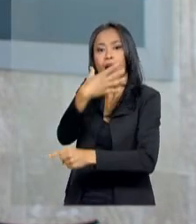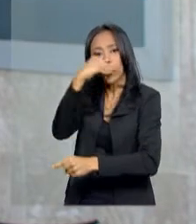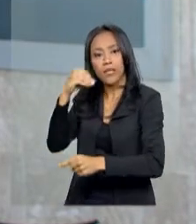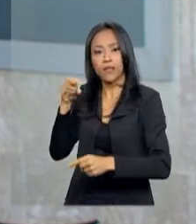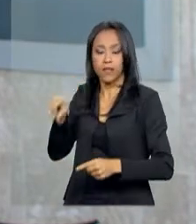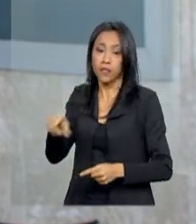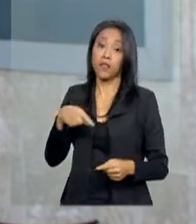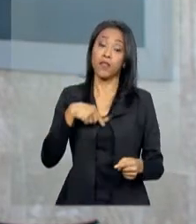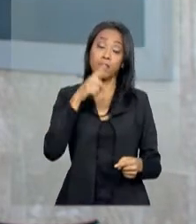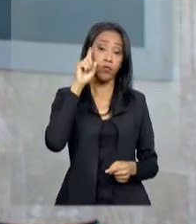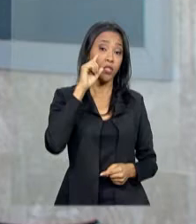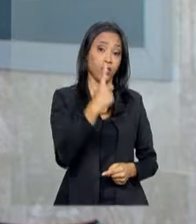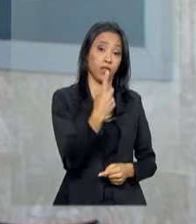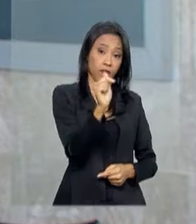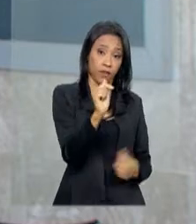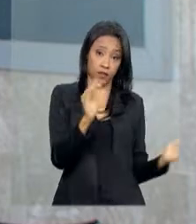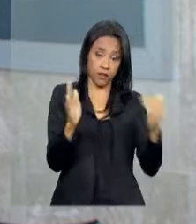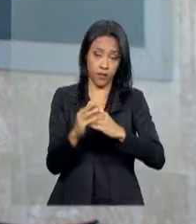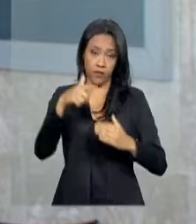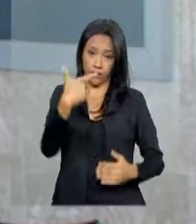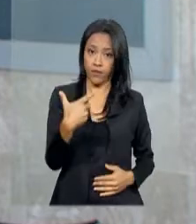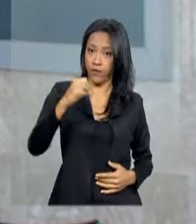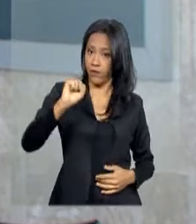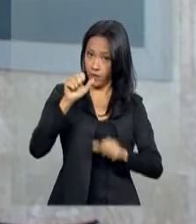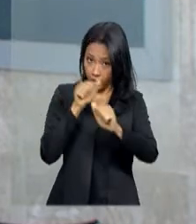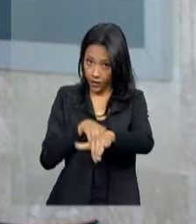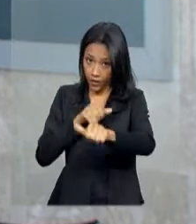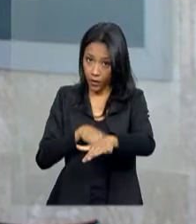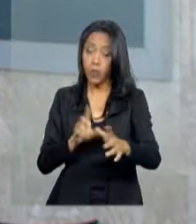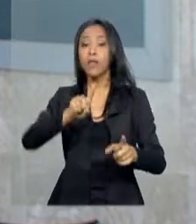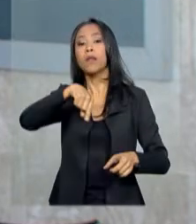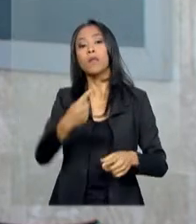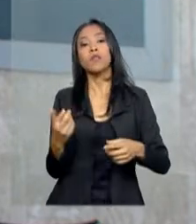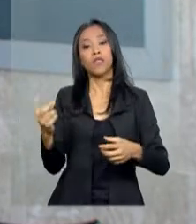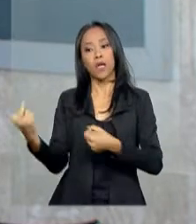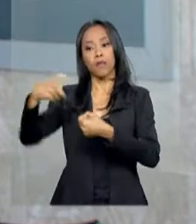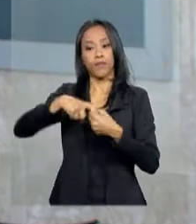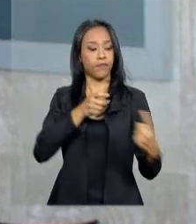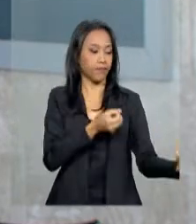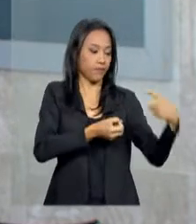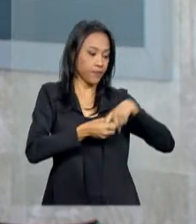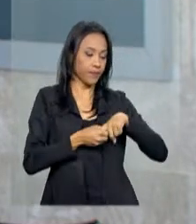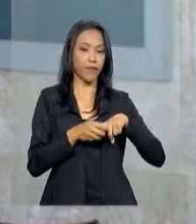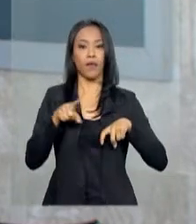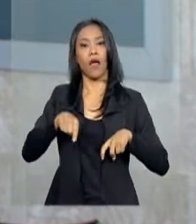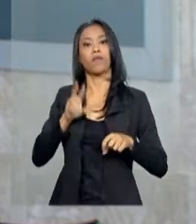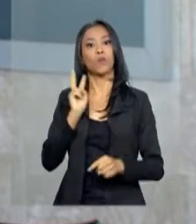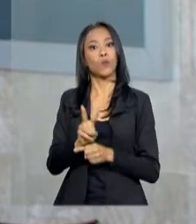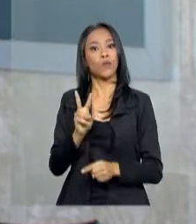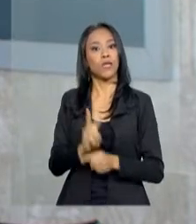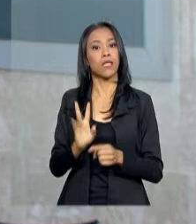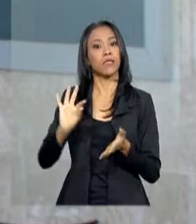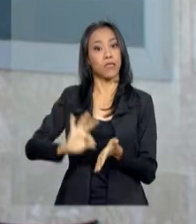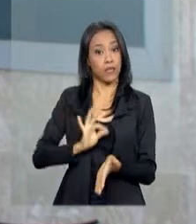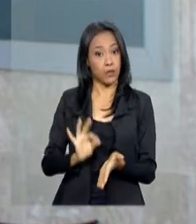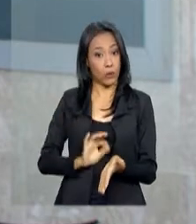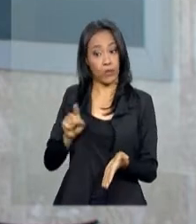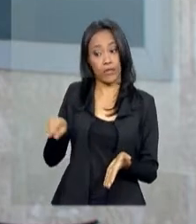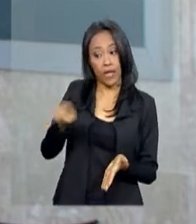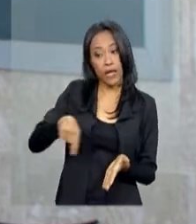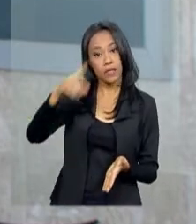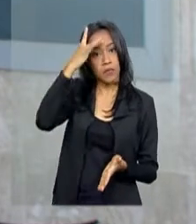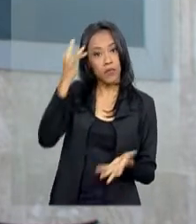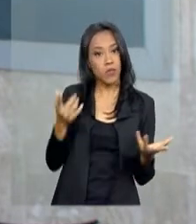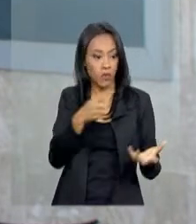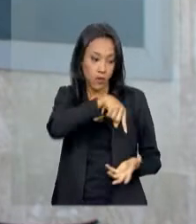17 ao dia 28 de setembro depois que ele fizesse a adesão ele também vai ser responsável por cuidar das inscrições destas pessoas que